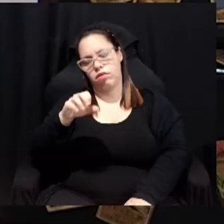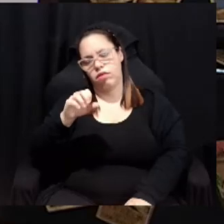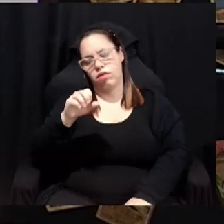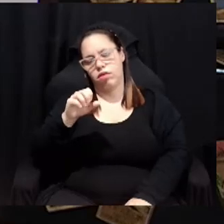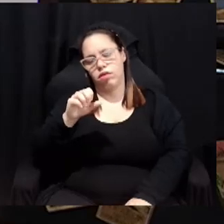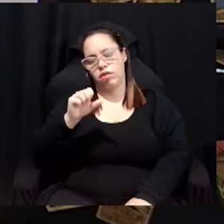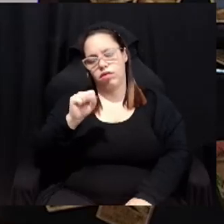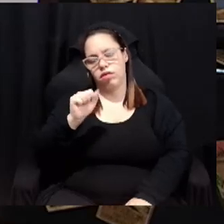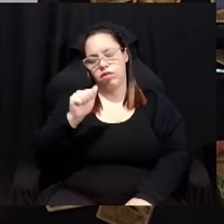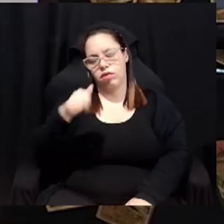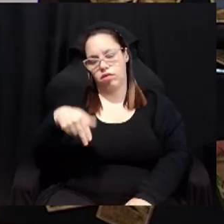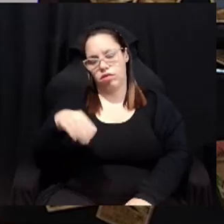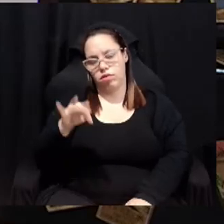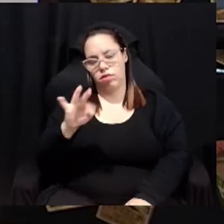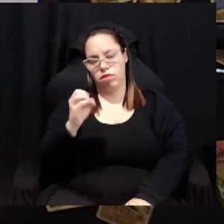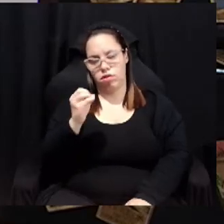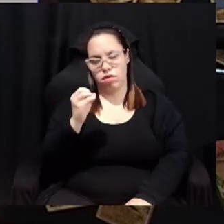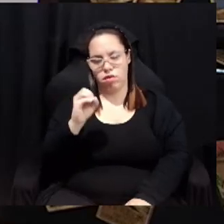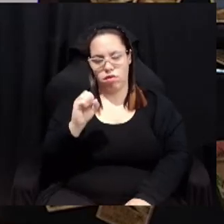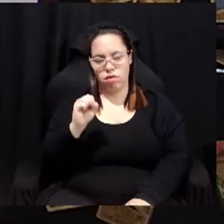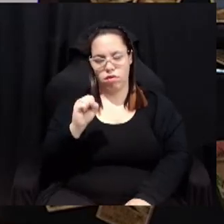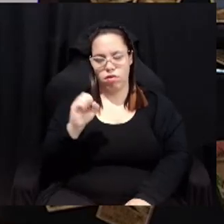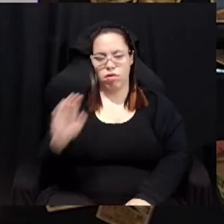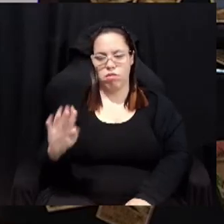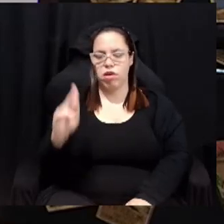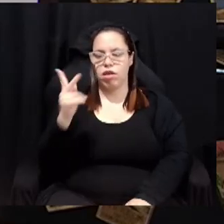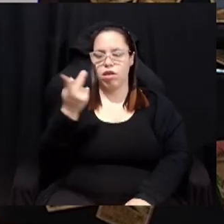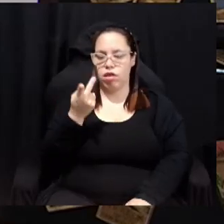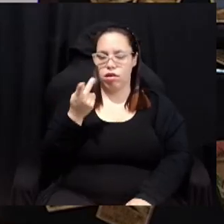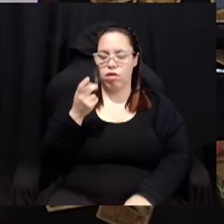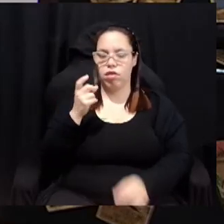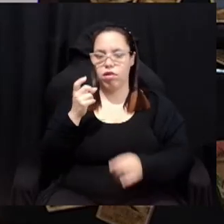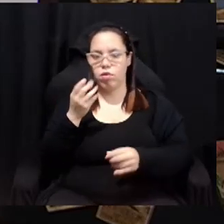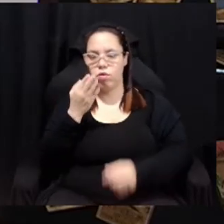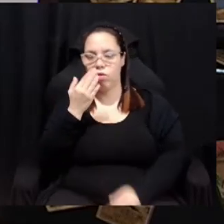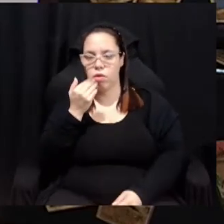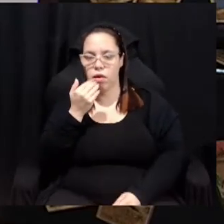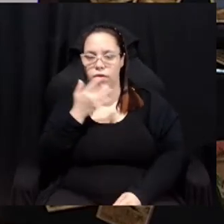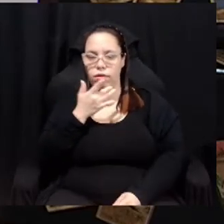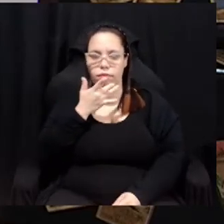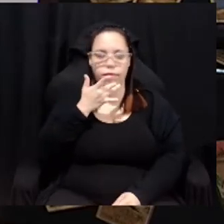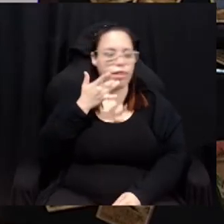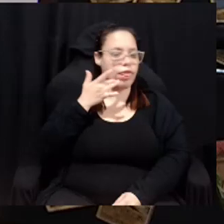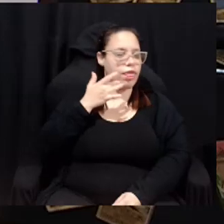partir dali os clientes provavam, compravam e depois dava continuidade no